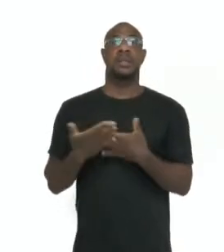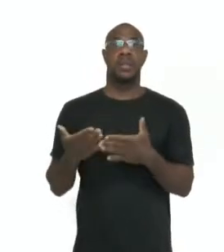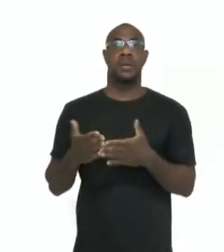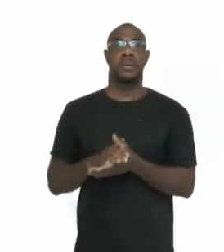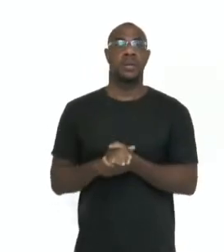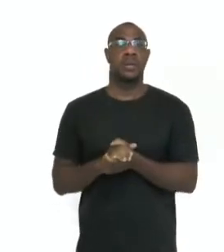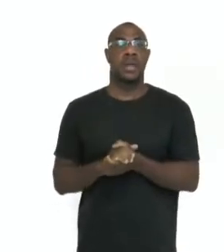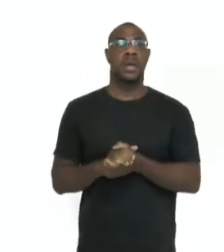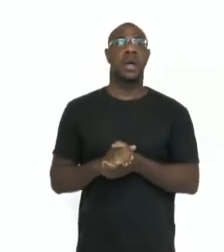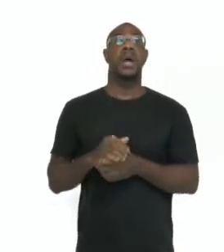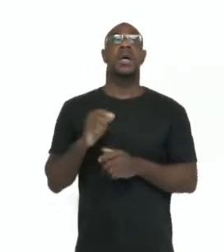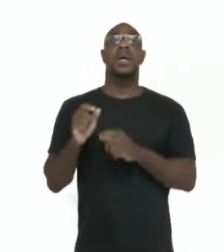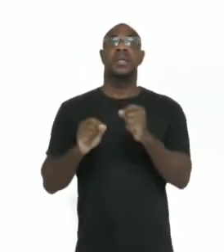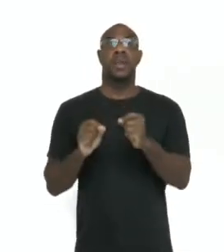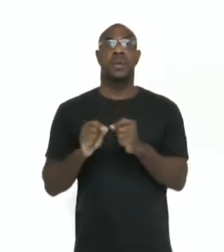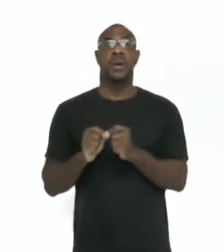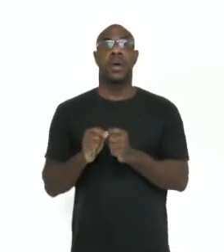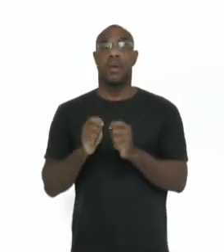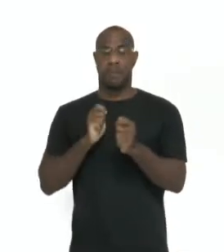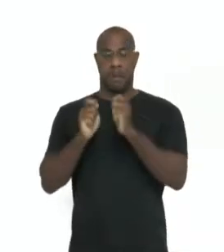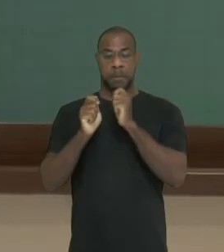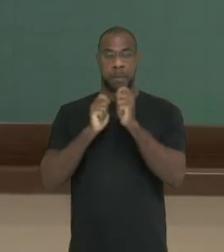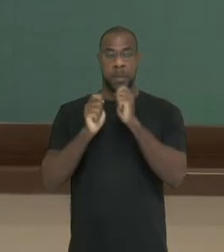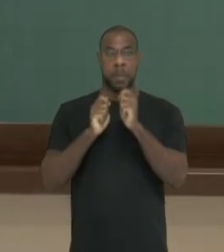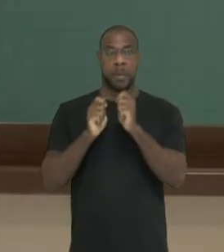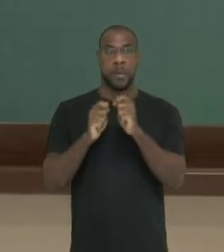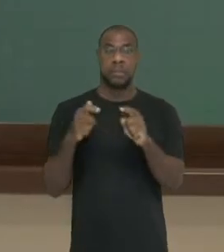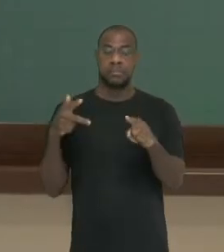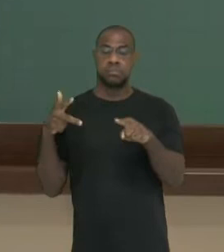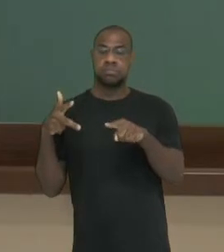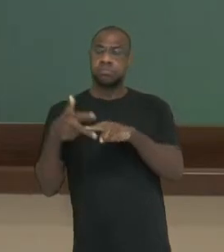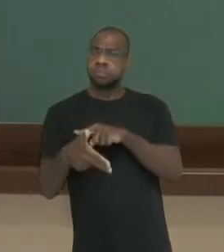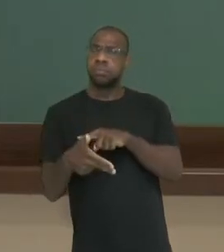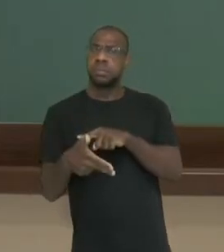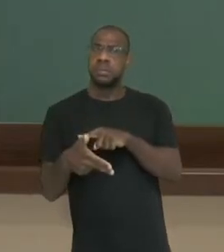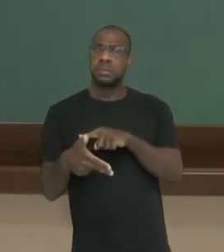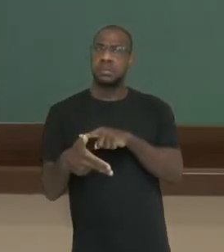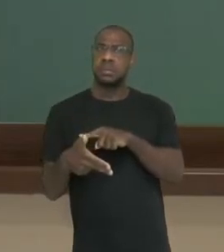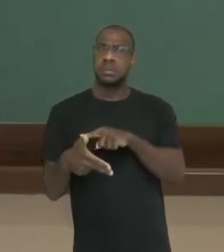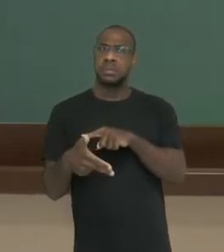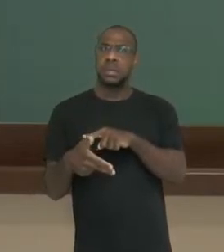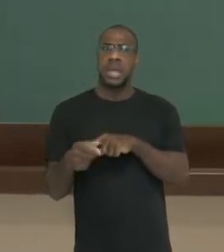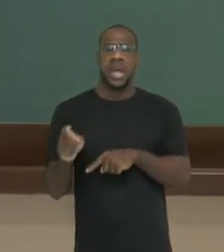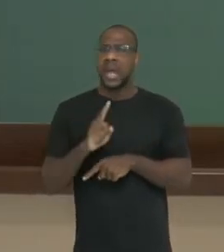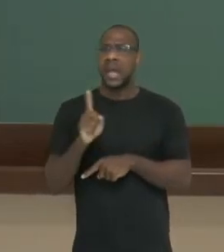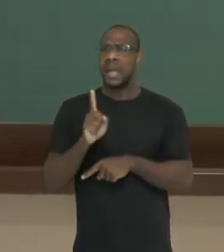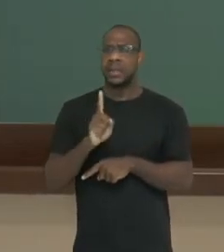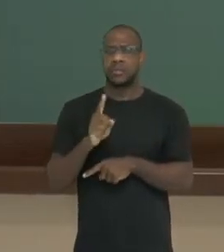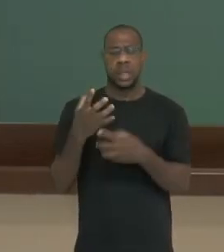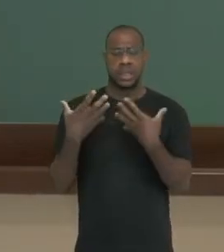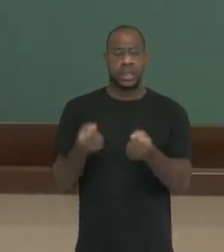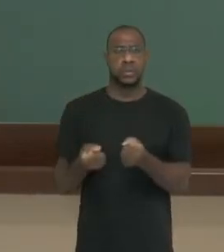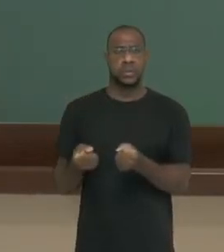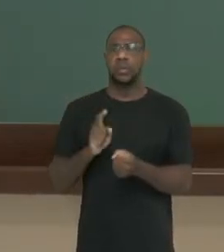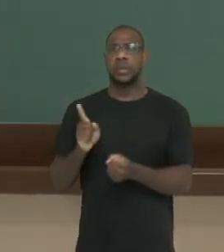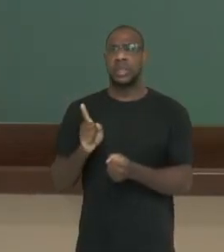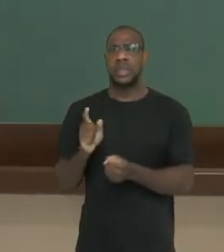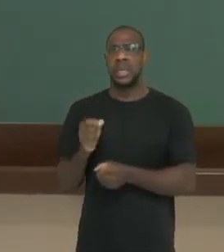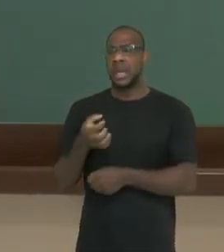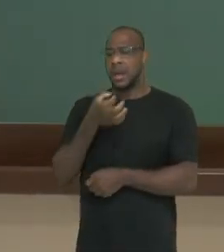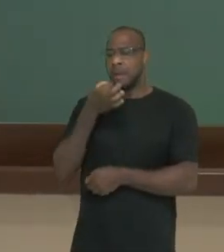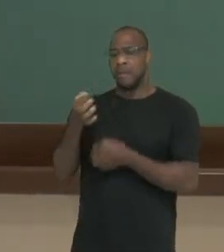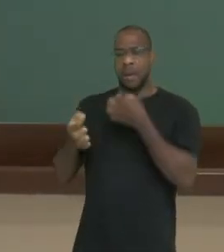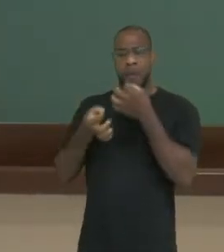demonstrou imparcialidade ao cortar a fala do jogador? É uma pergunta, né? Será que a emissora Sport TV